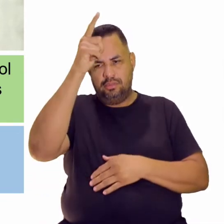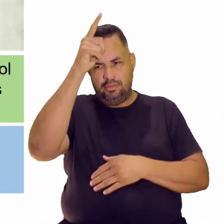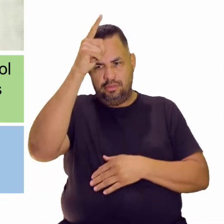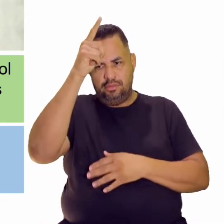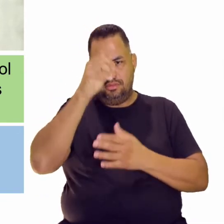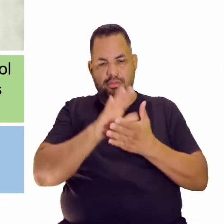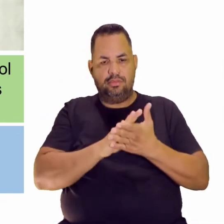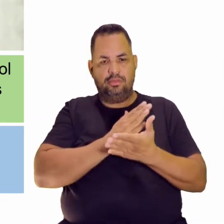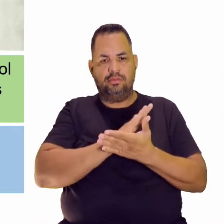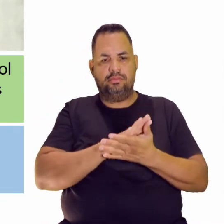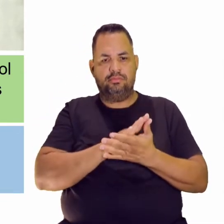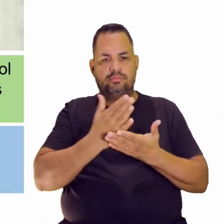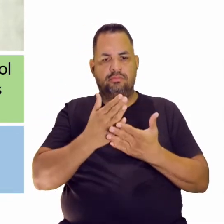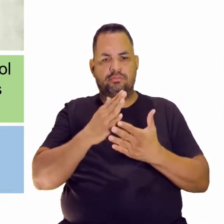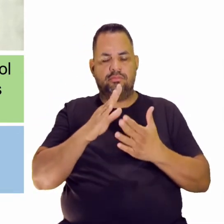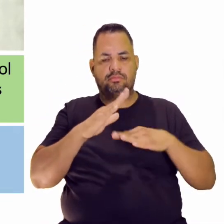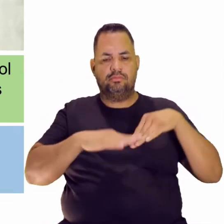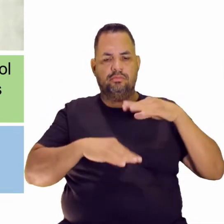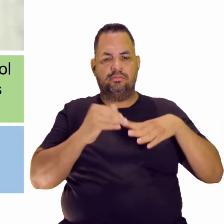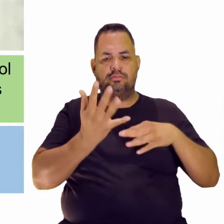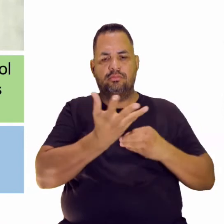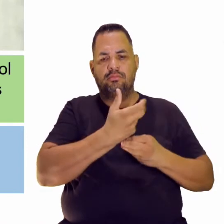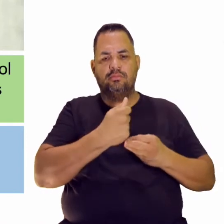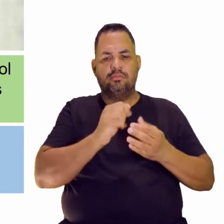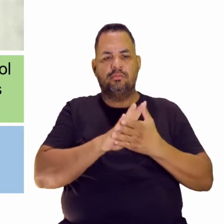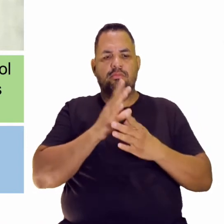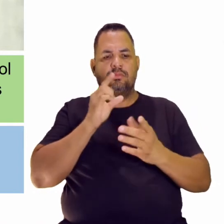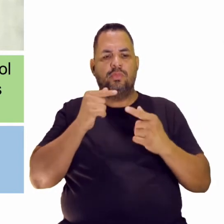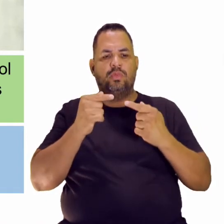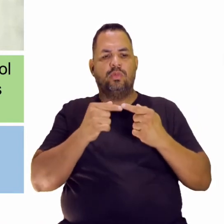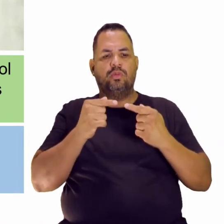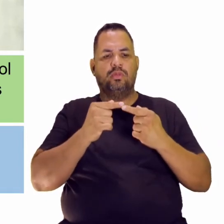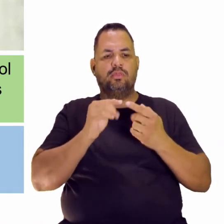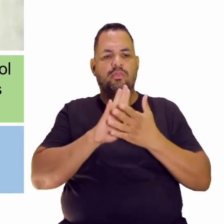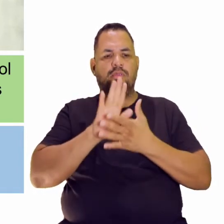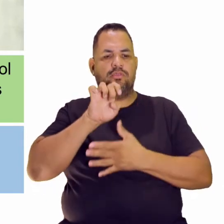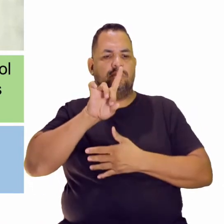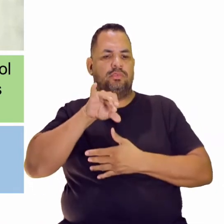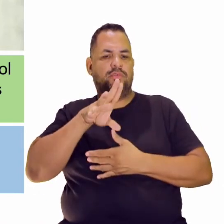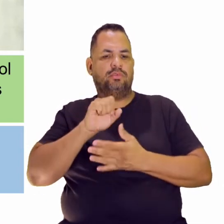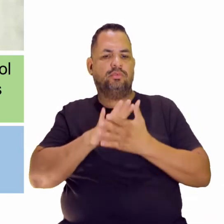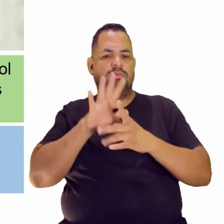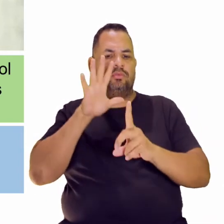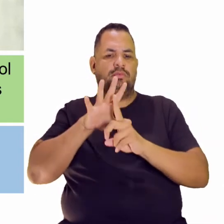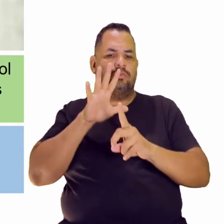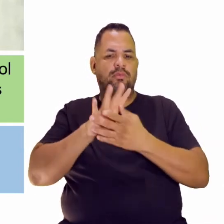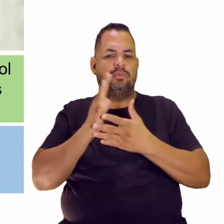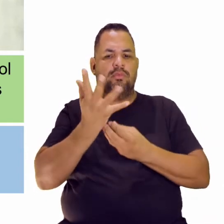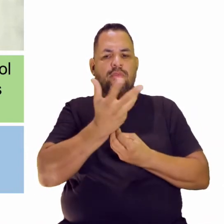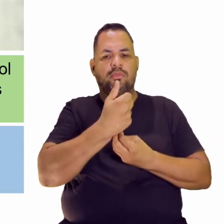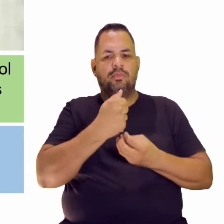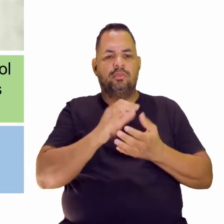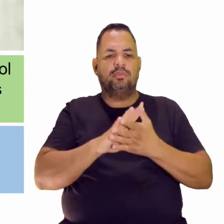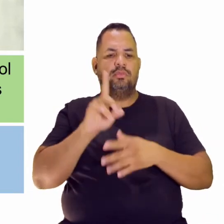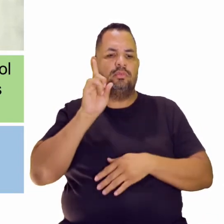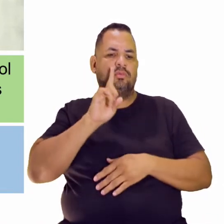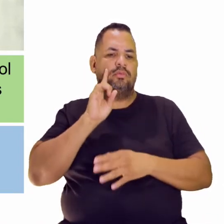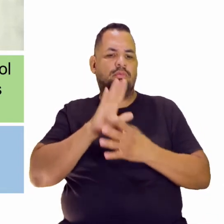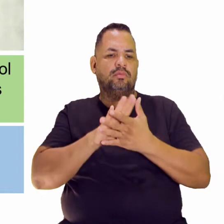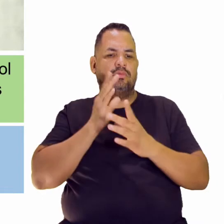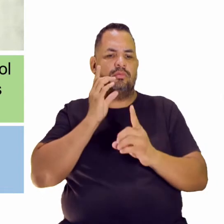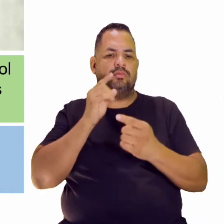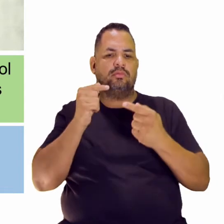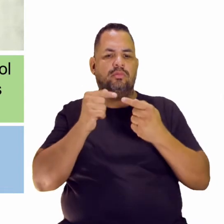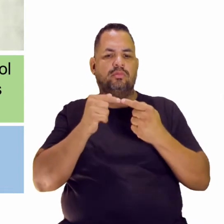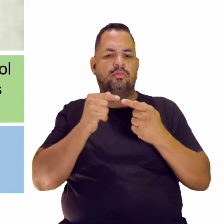a pintora entrou em contato com o expressionismo, que influenciou muito a sua arte. E já nos Estados Unidos, entrou